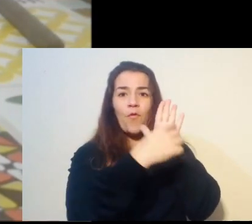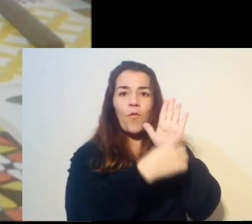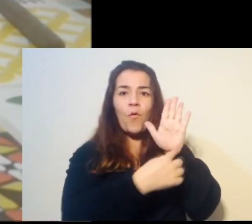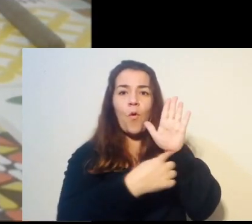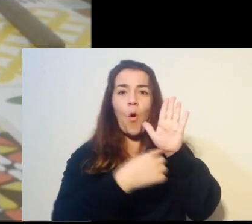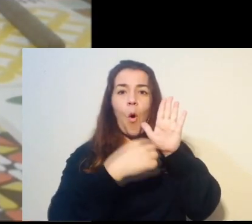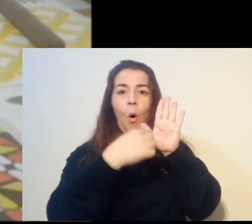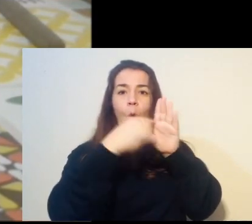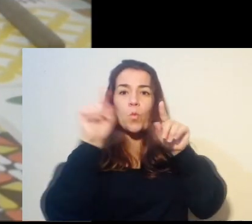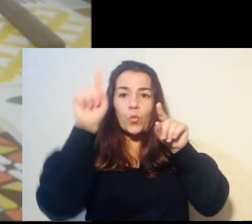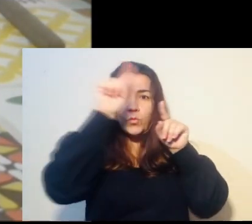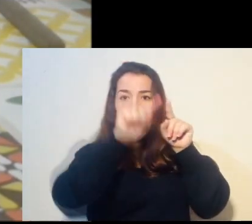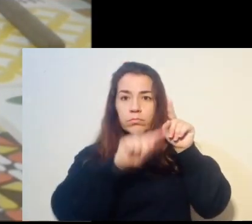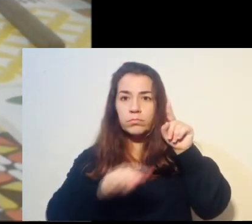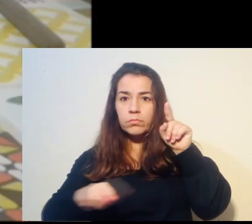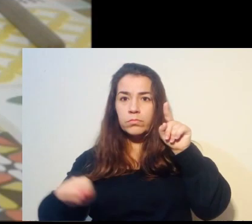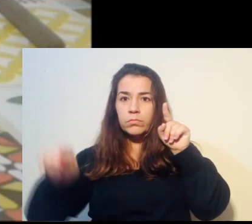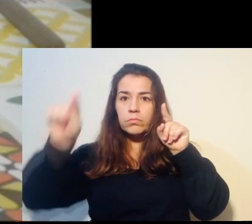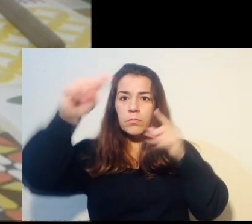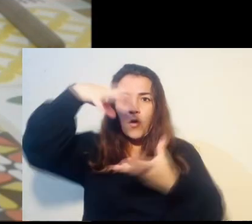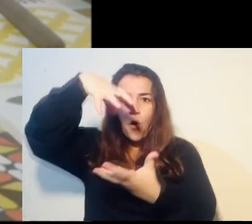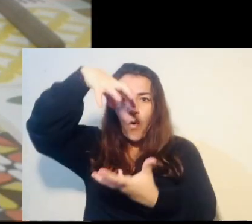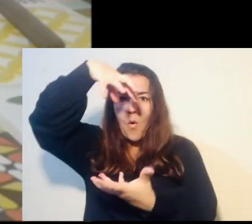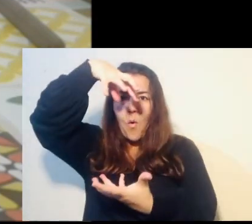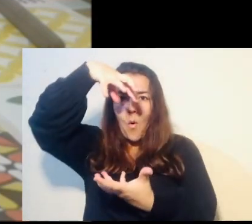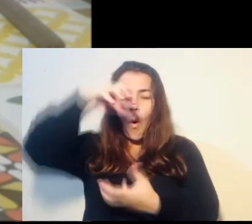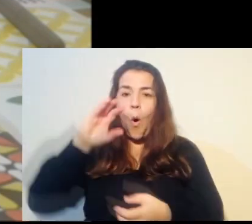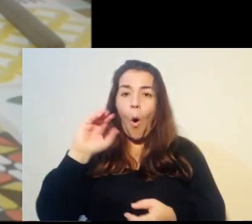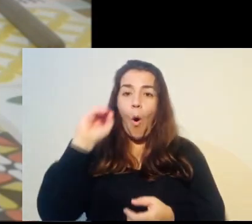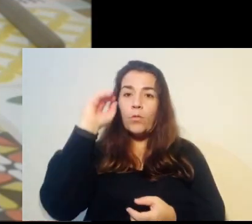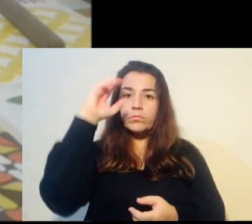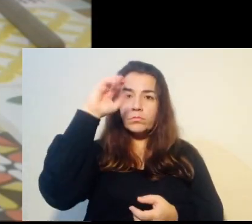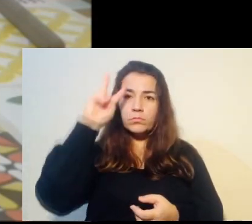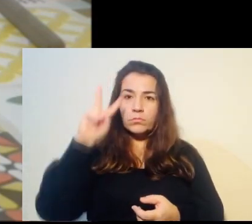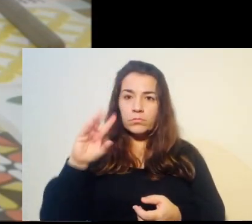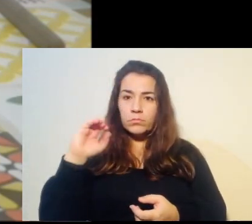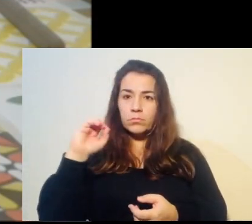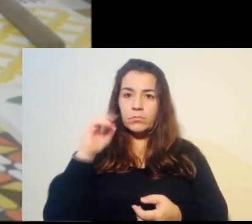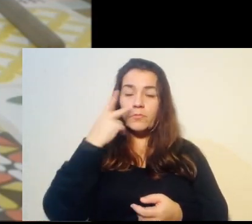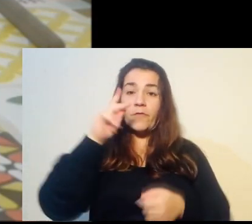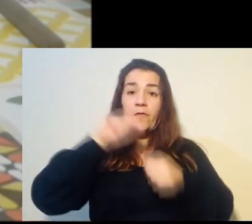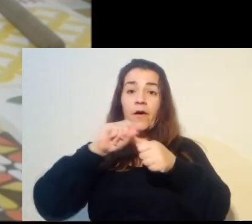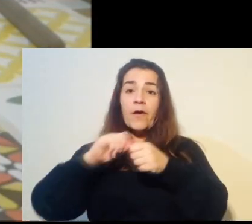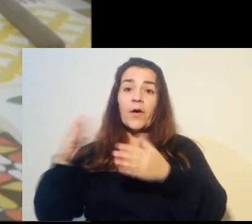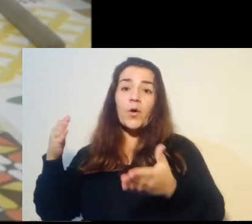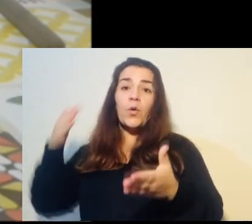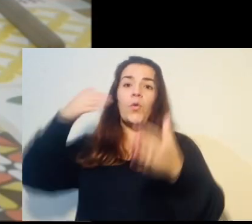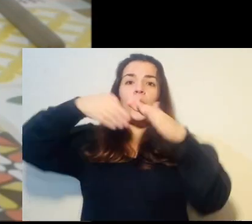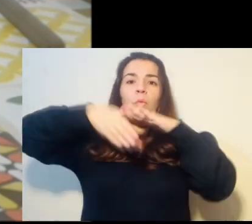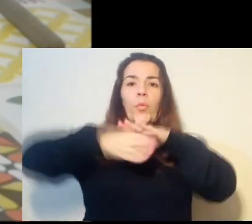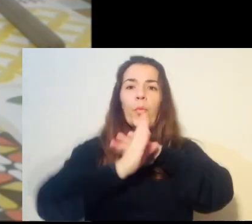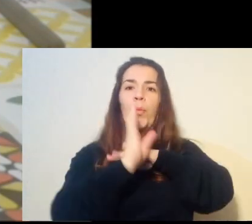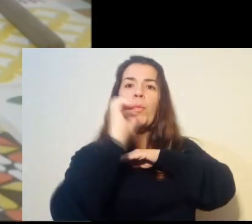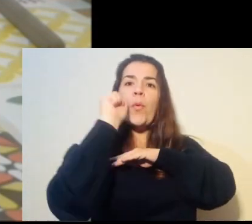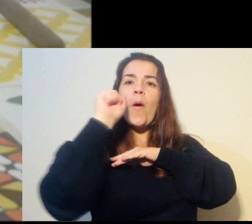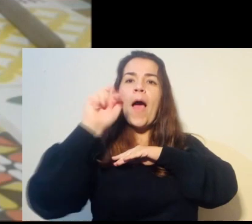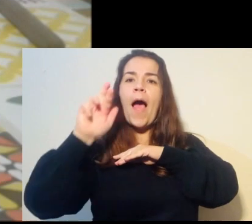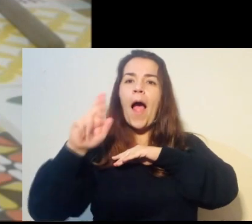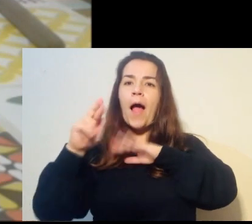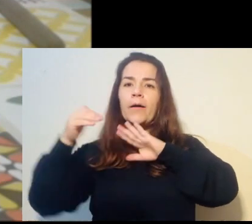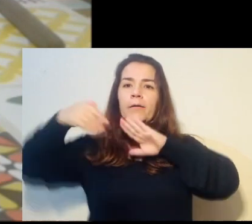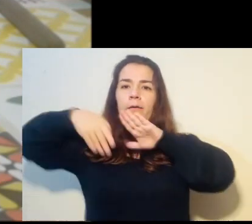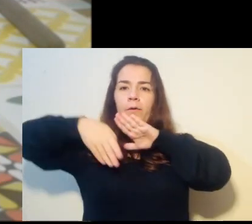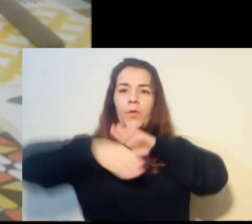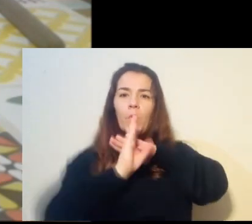furo ovalado. Ele é oval. Ele tem que ter esse formato para facilitar a entrada do ar, né? Então